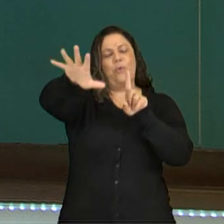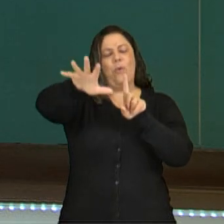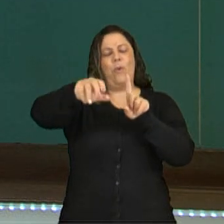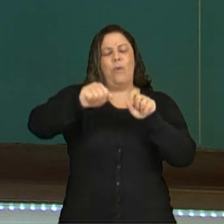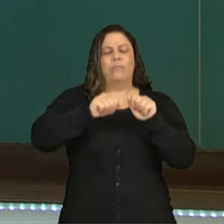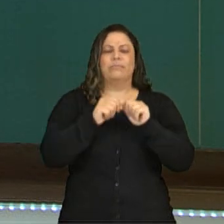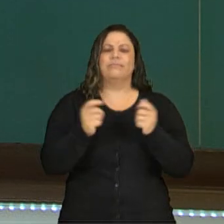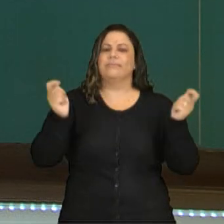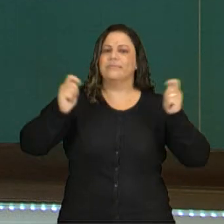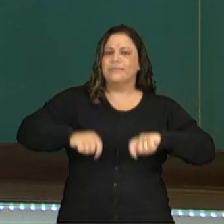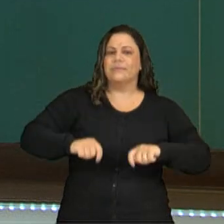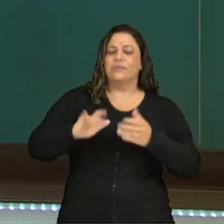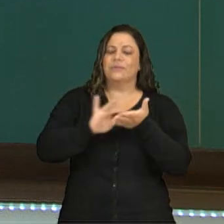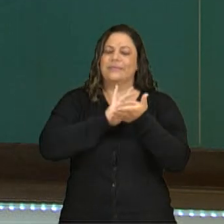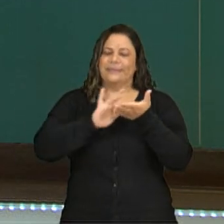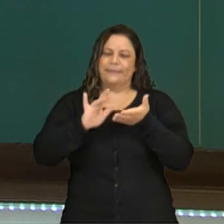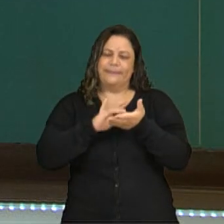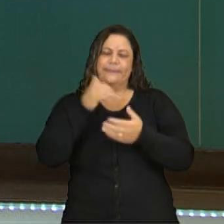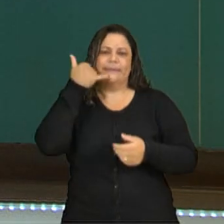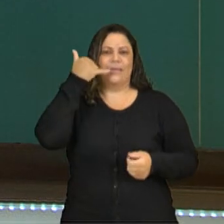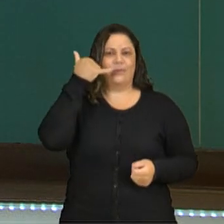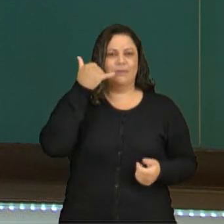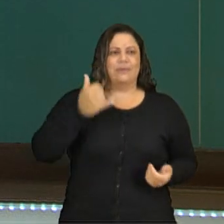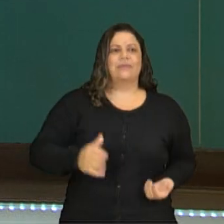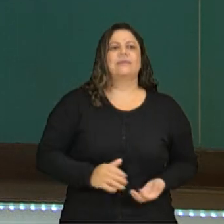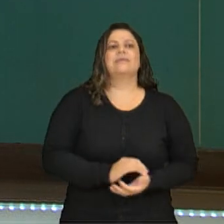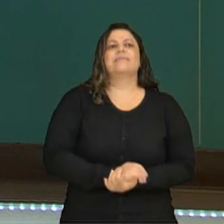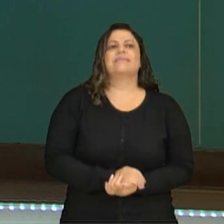dos smartphones.